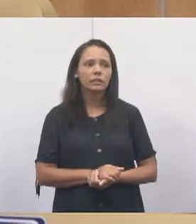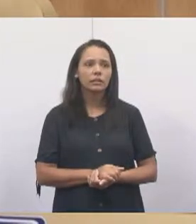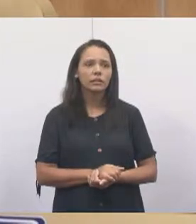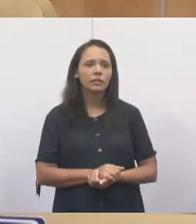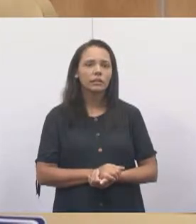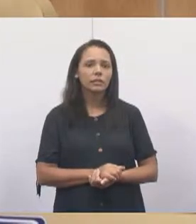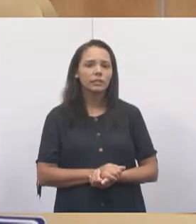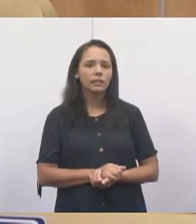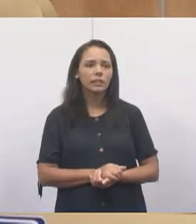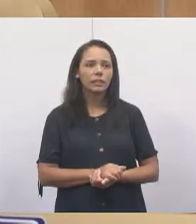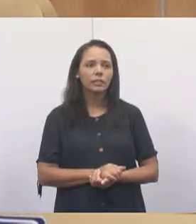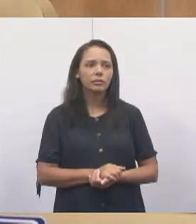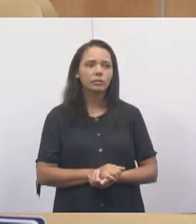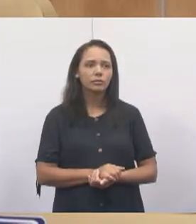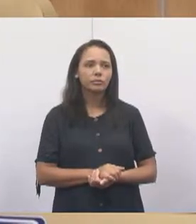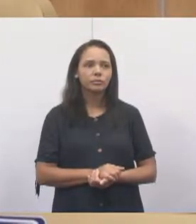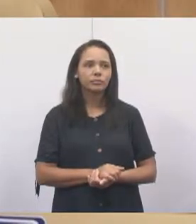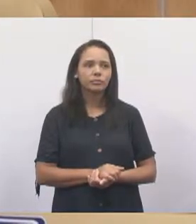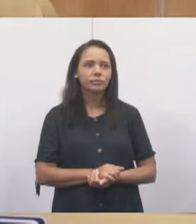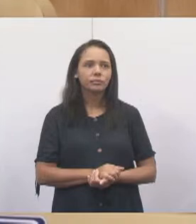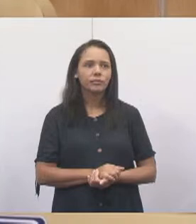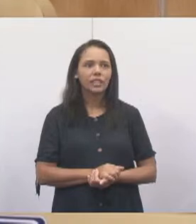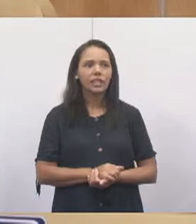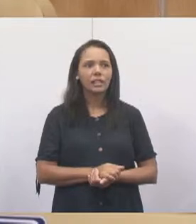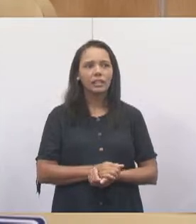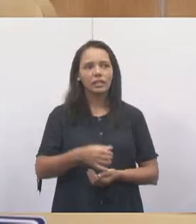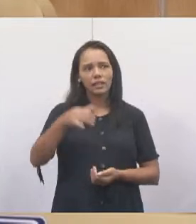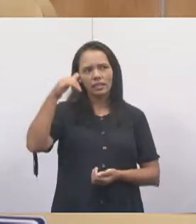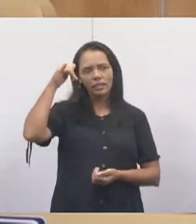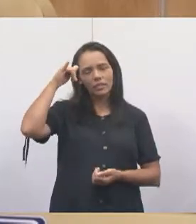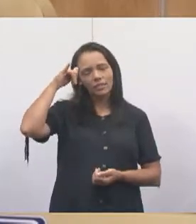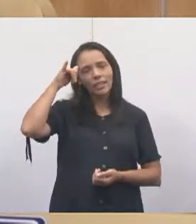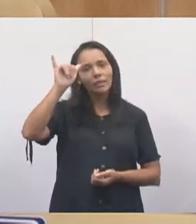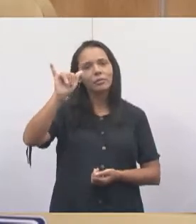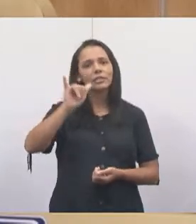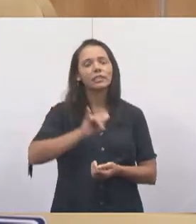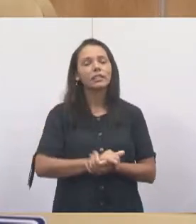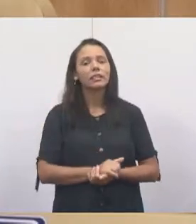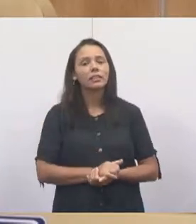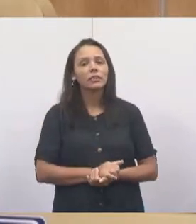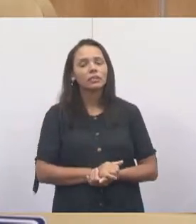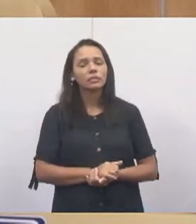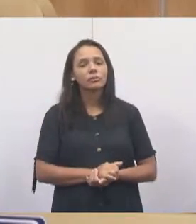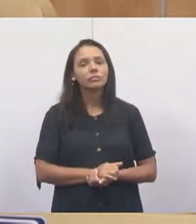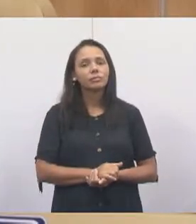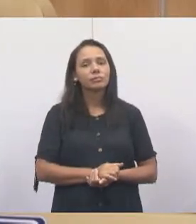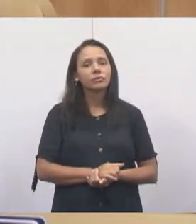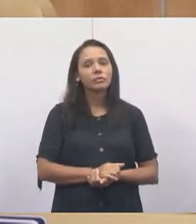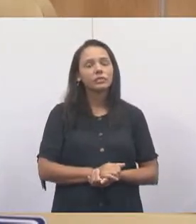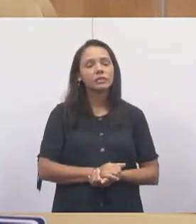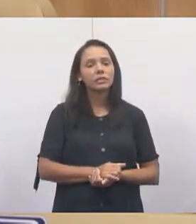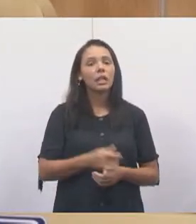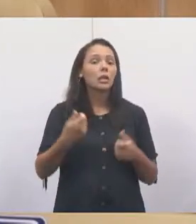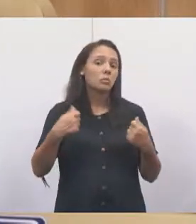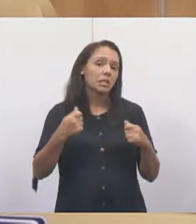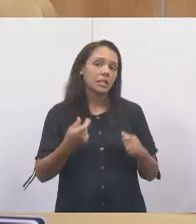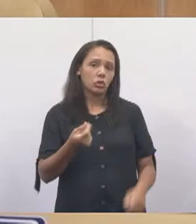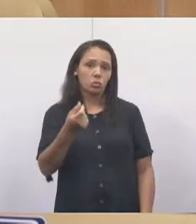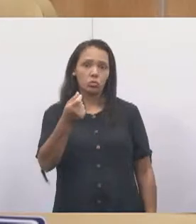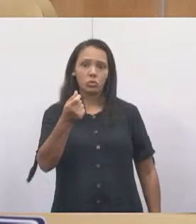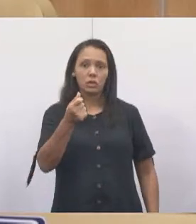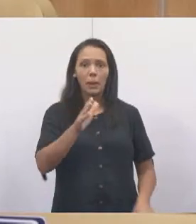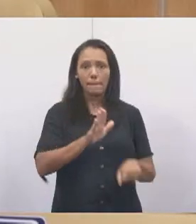em crise, mas a prevenção. E a prevenção parte da estrutura, do aumento, como já foi colocado aqui,